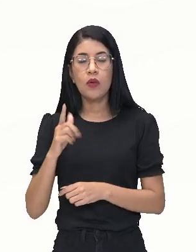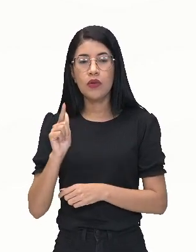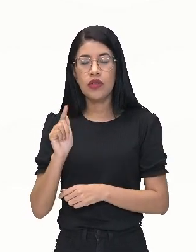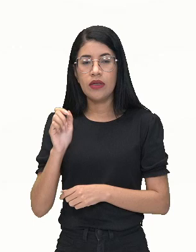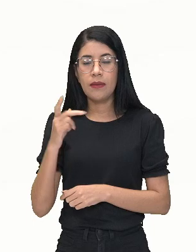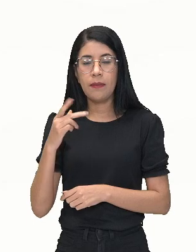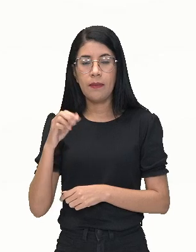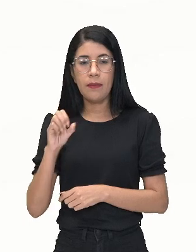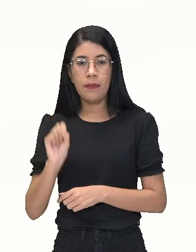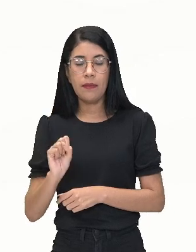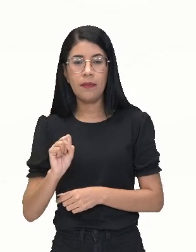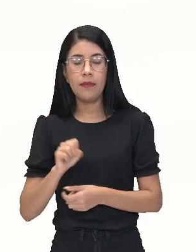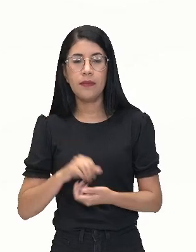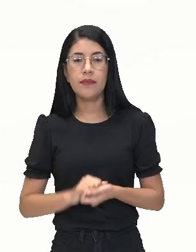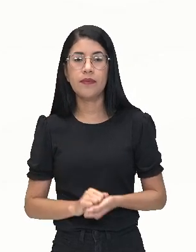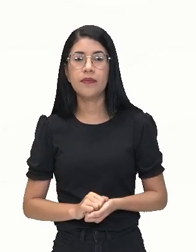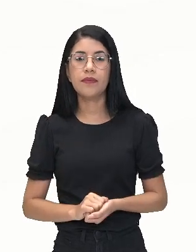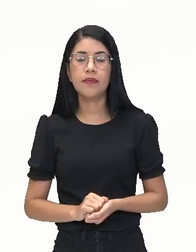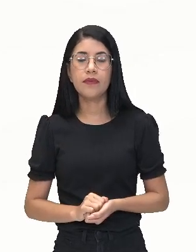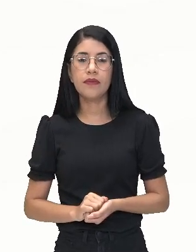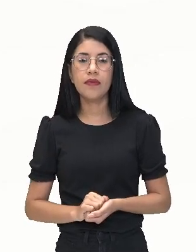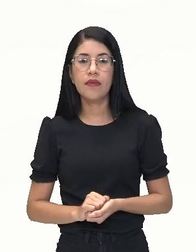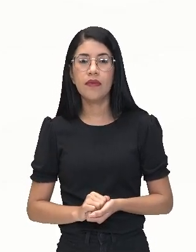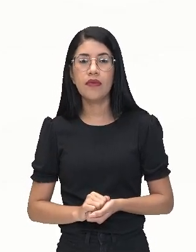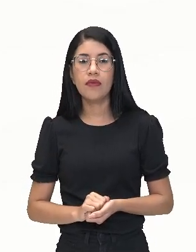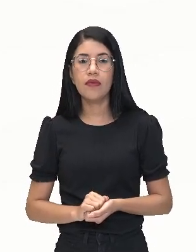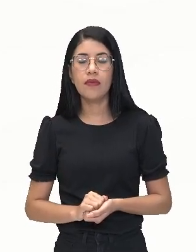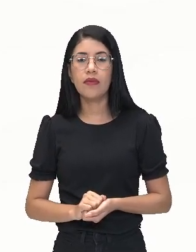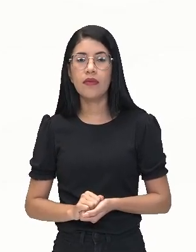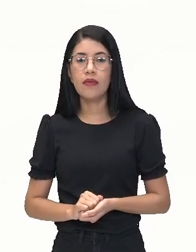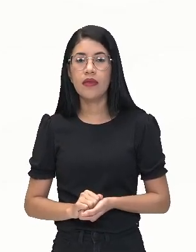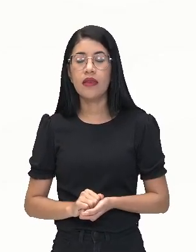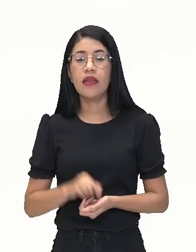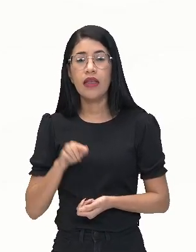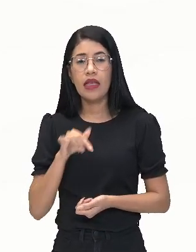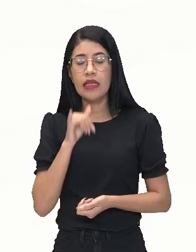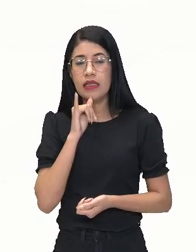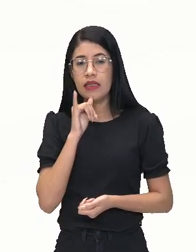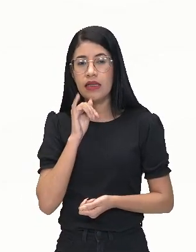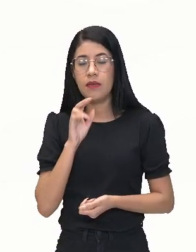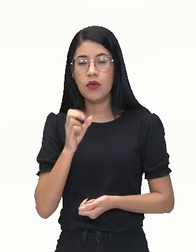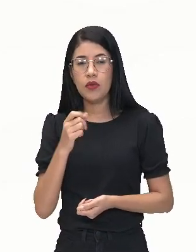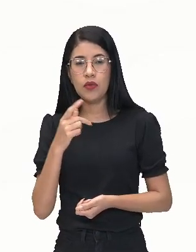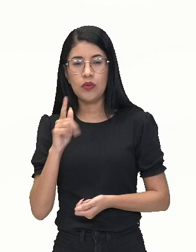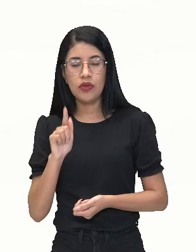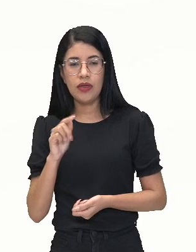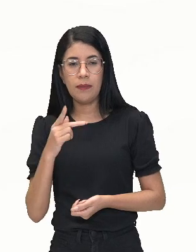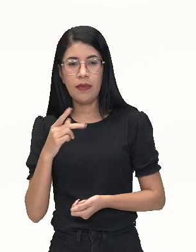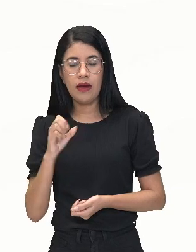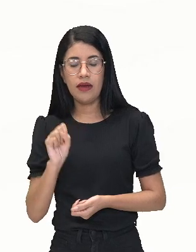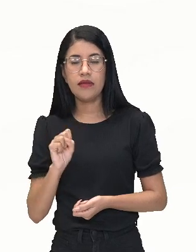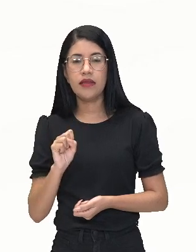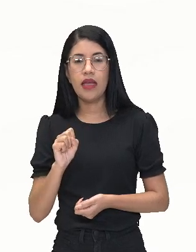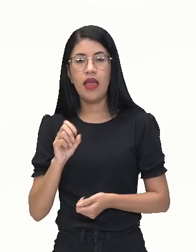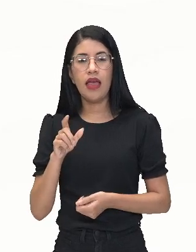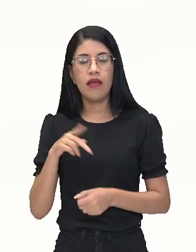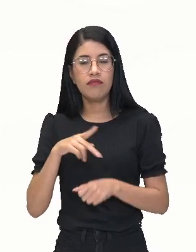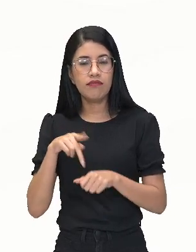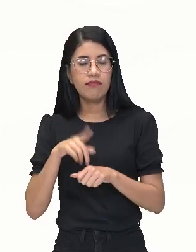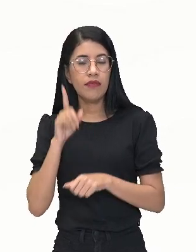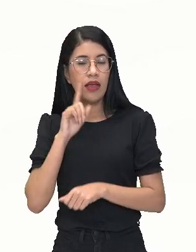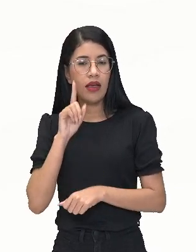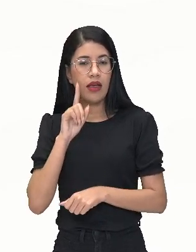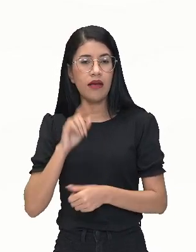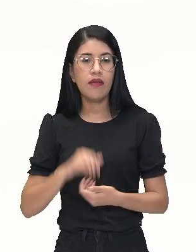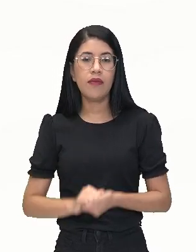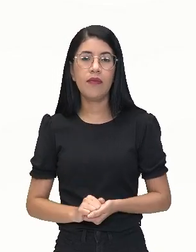Global, que é o GPS, não é isso? Nesse caso, o GPS é norte-americano, se chama